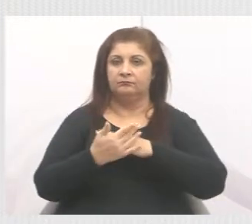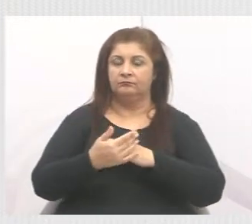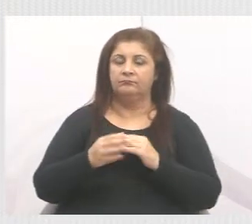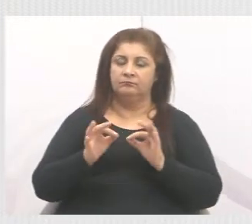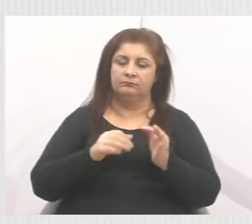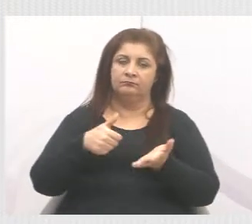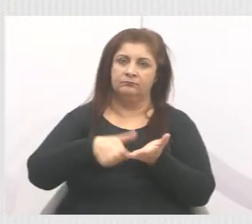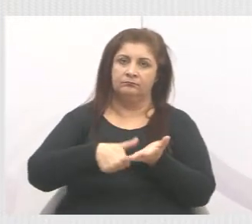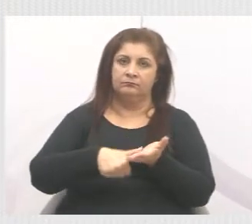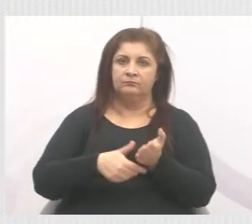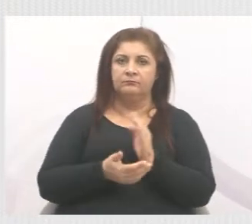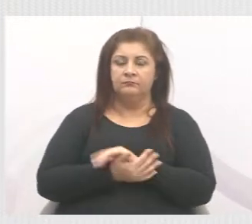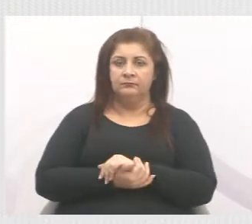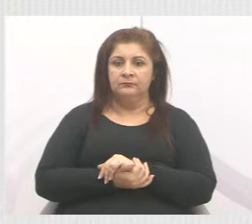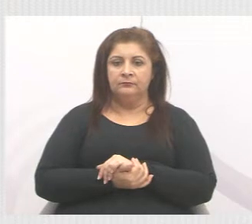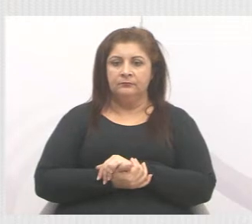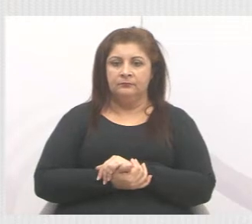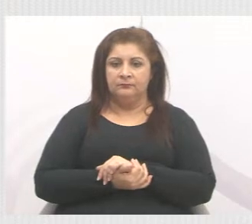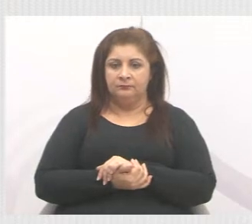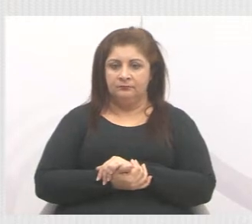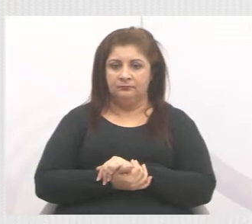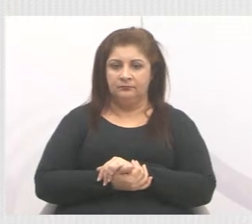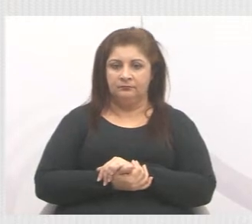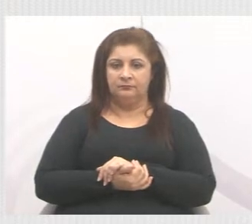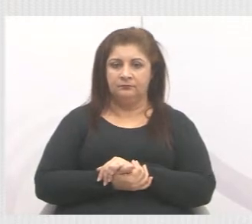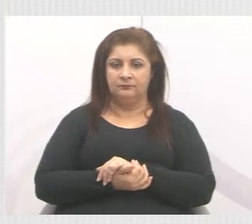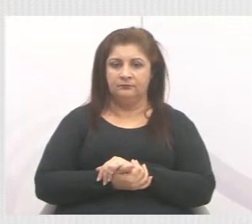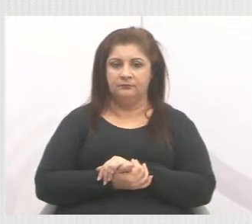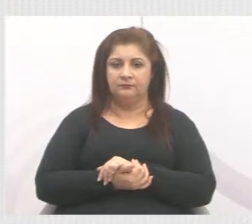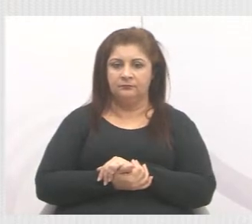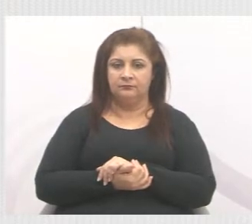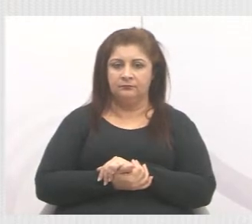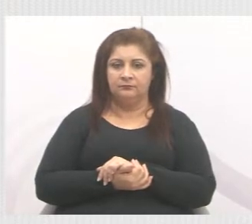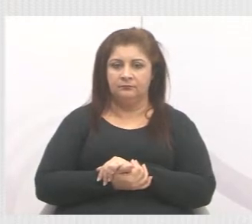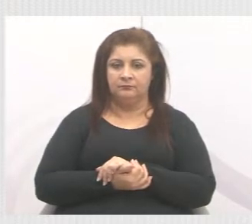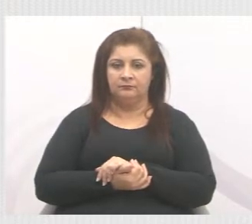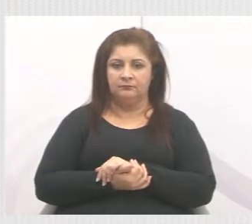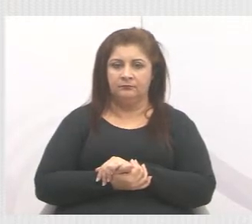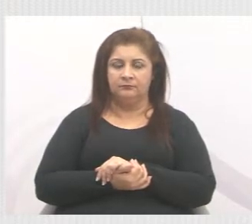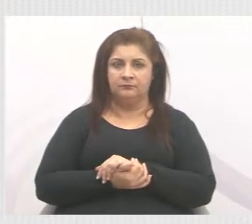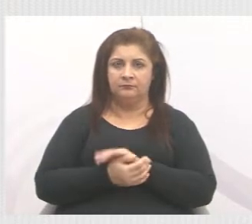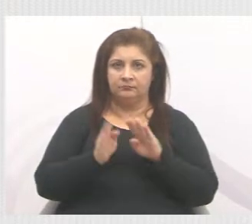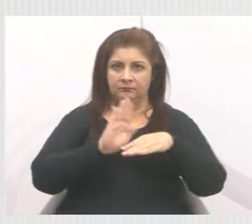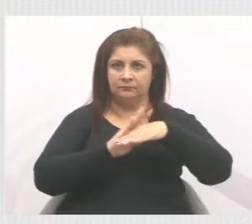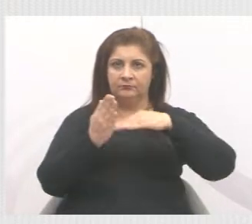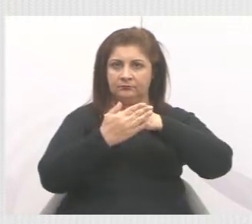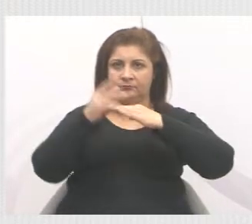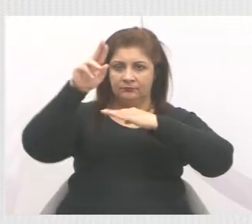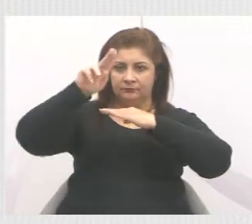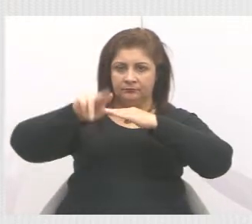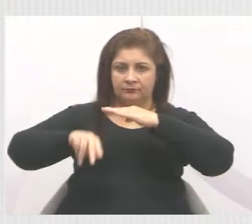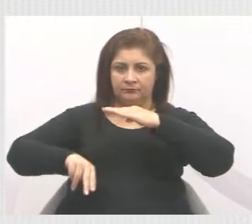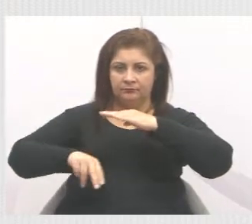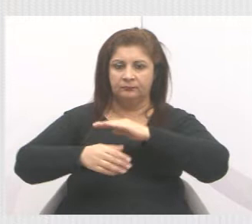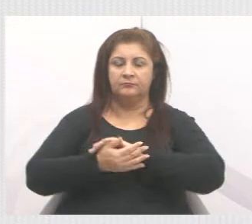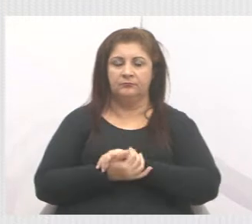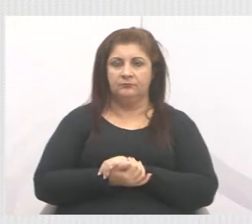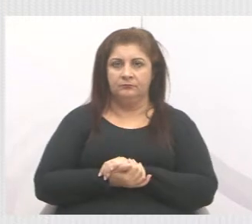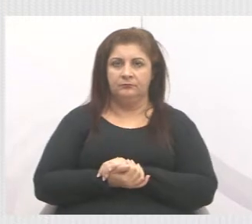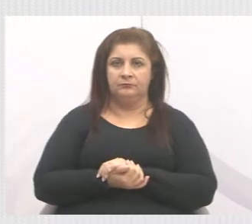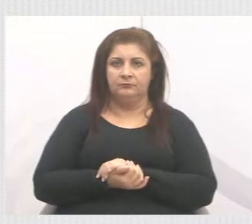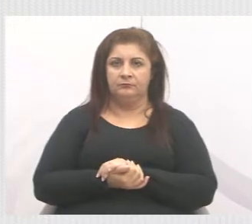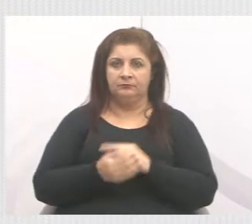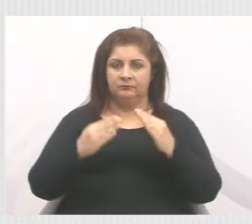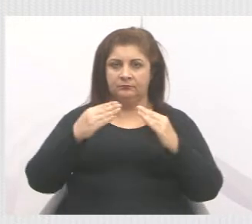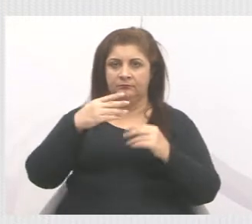Jardim Conquista, Veranejal, na Viela do Chucuru, Vila Ita, Mississippi, Jardim Panorama e Coração Valente. Esses são os bairros que a